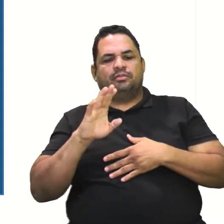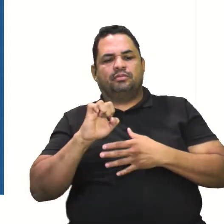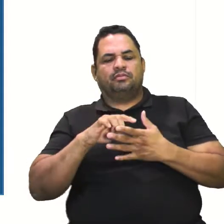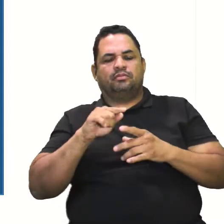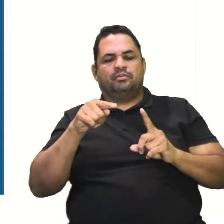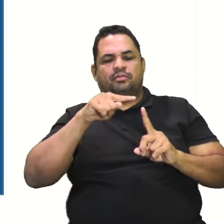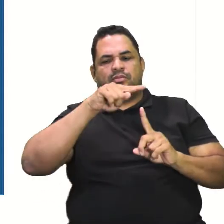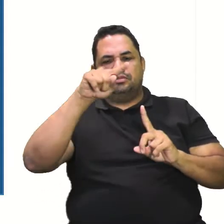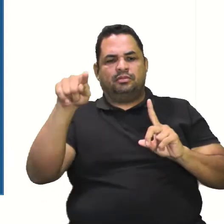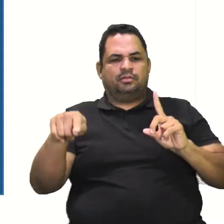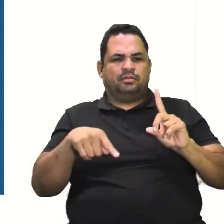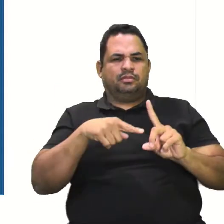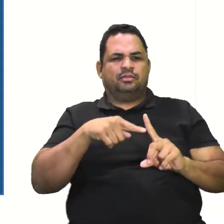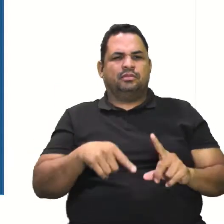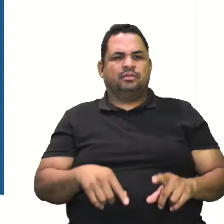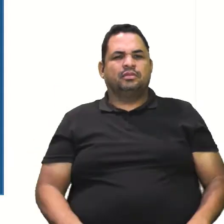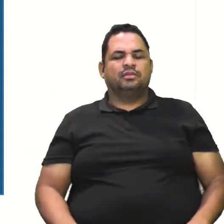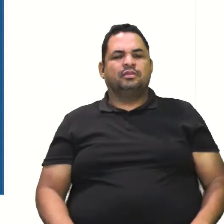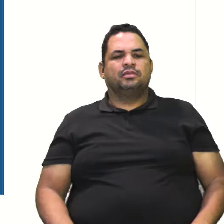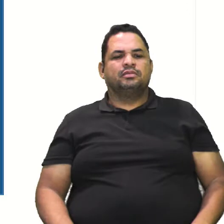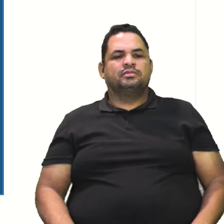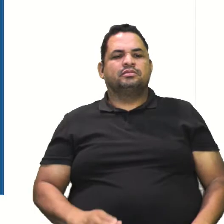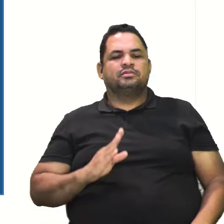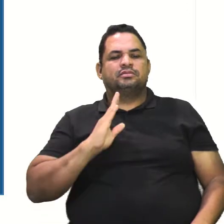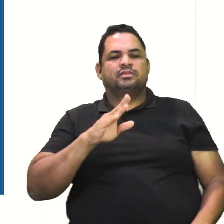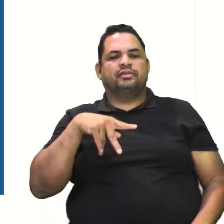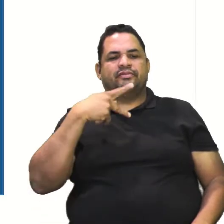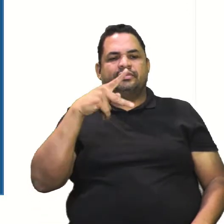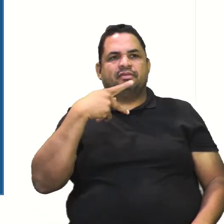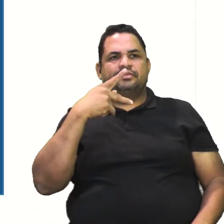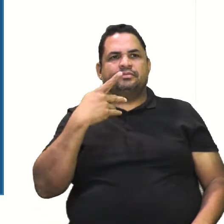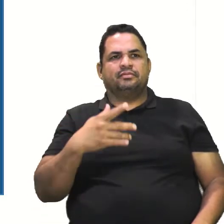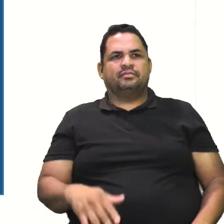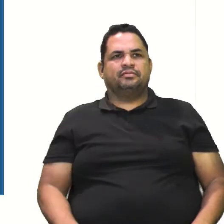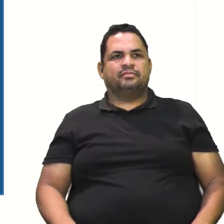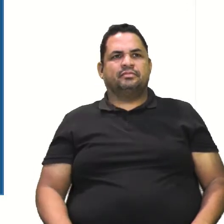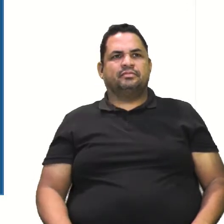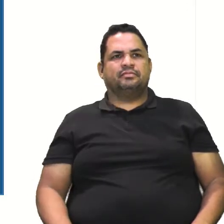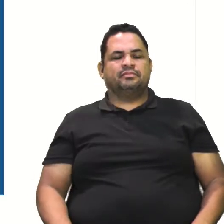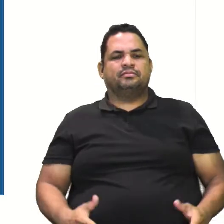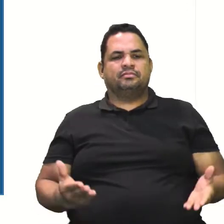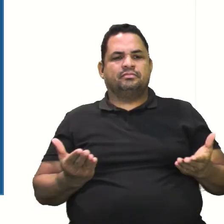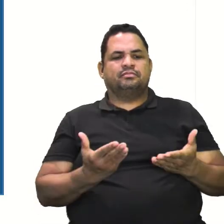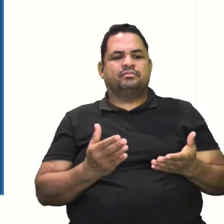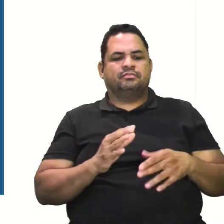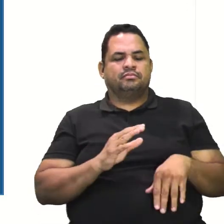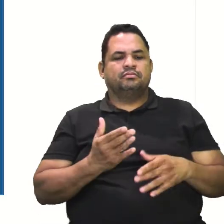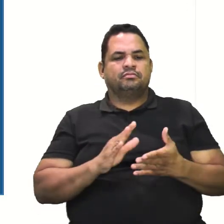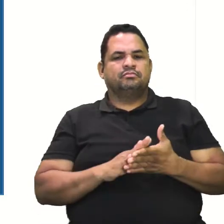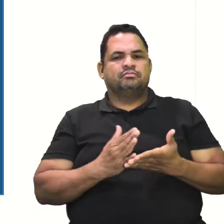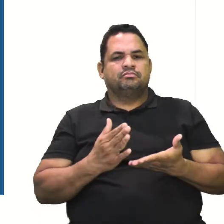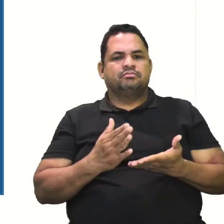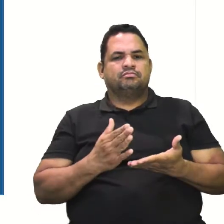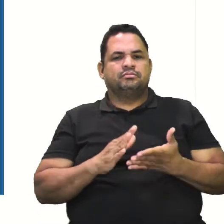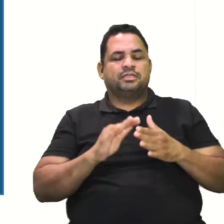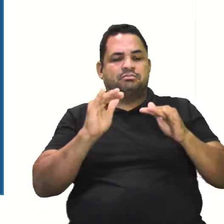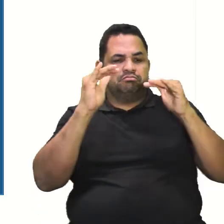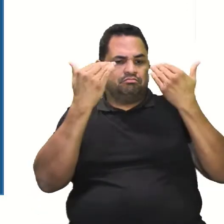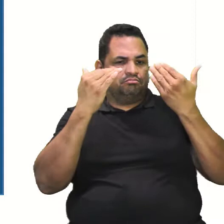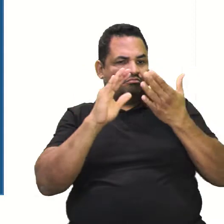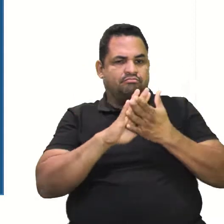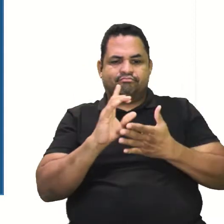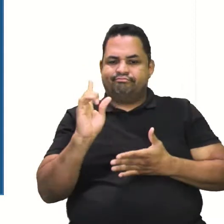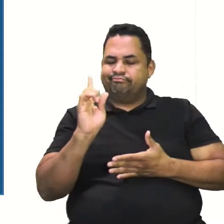ou circunferência. Na verdade, já falamos, né? Já. Falamos. Então, agora é só para quem ficou atento, quem prestou